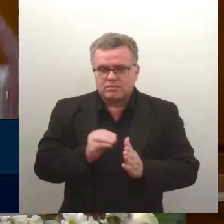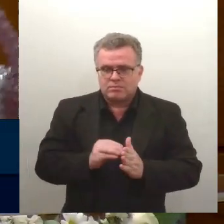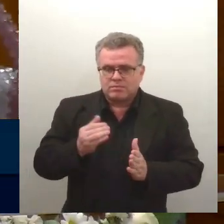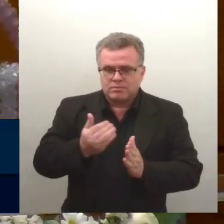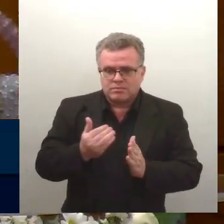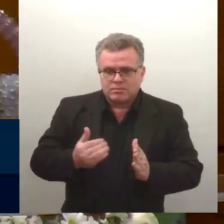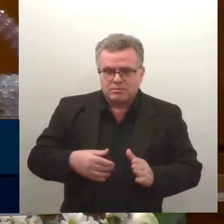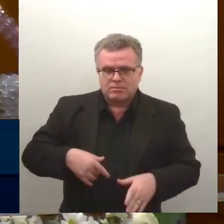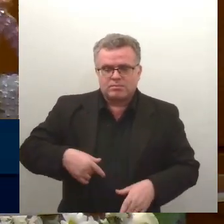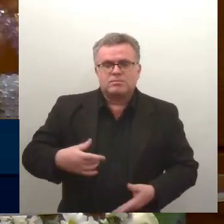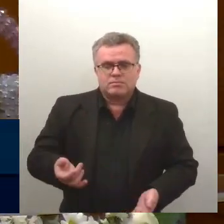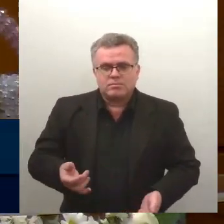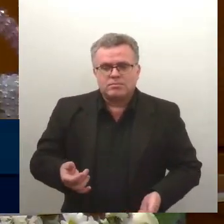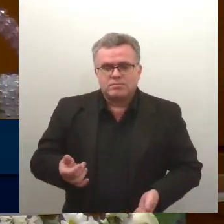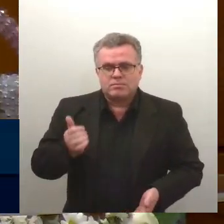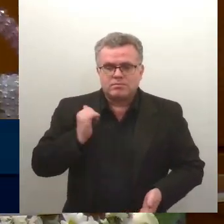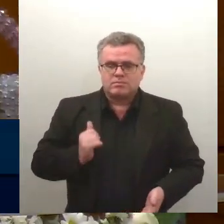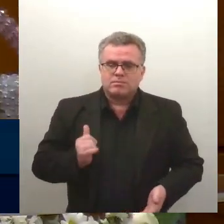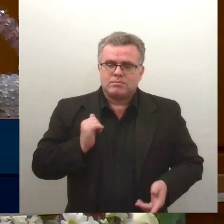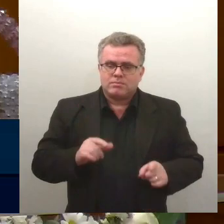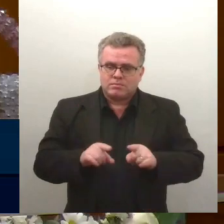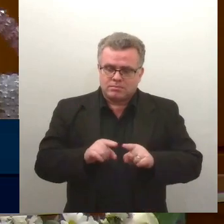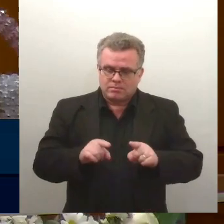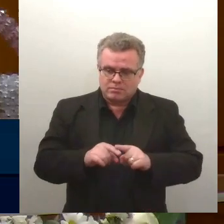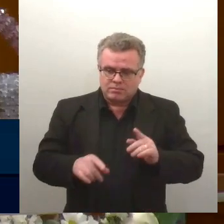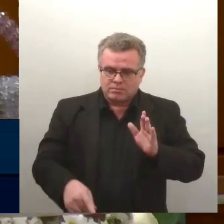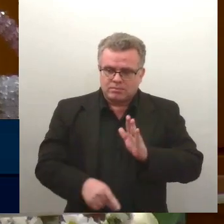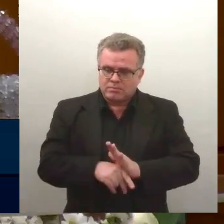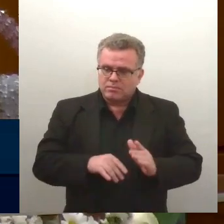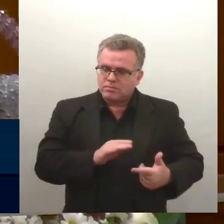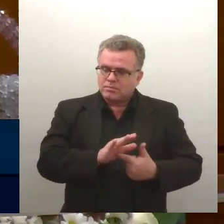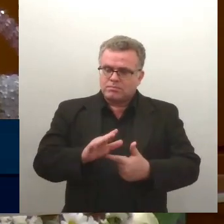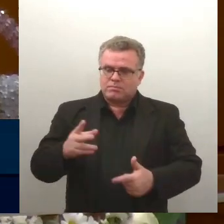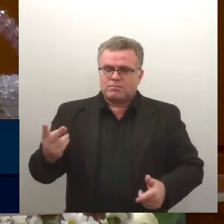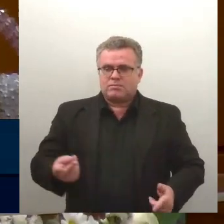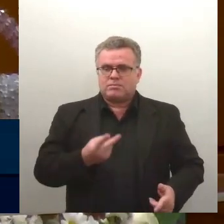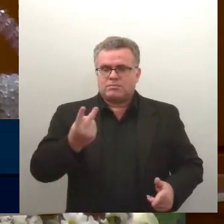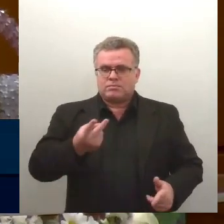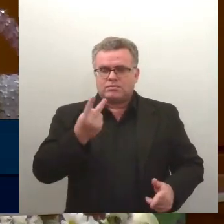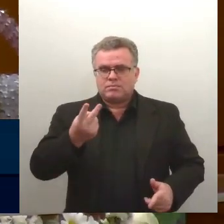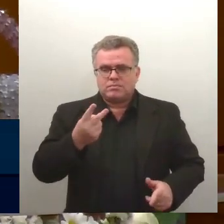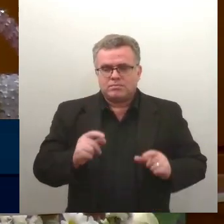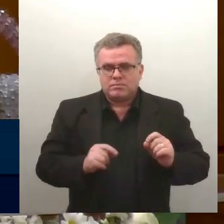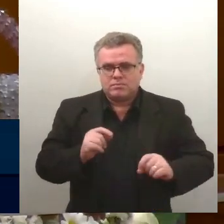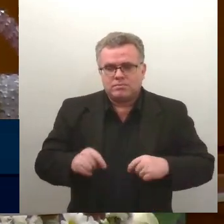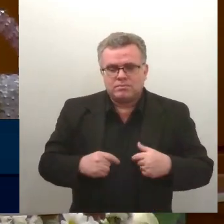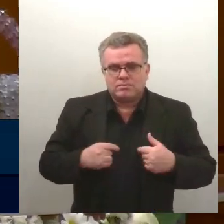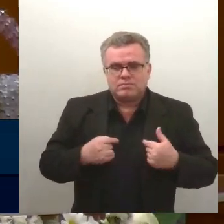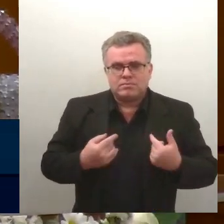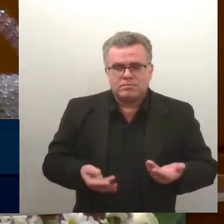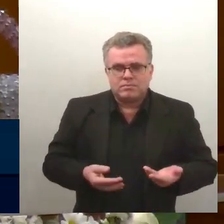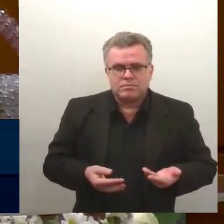né, valorizando, né, feito com miçangas, né, com cristais. Bom, vamos lá.